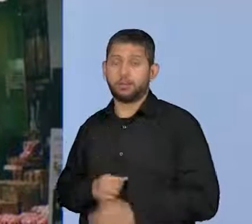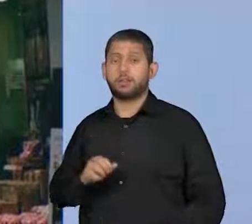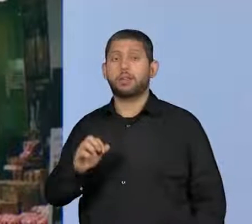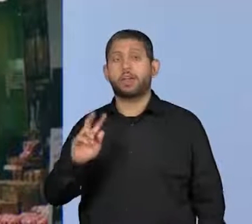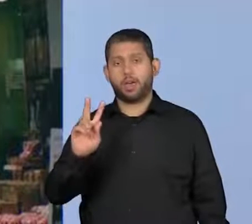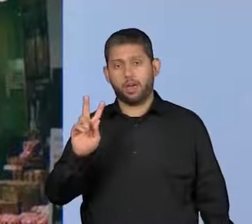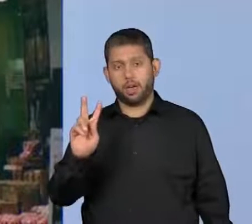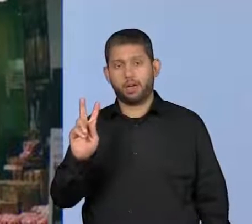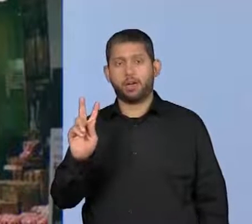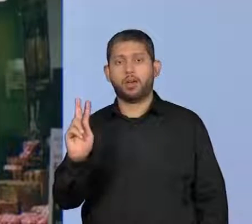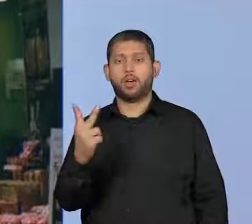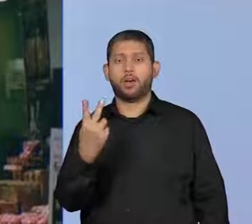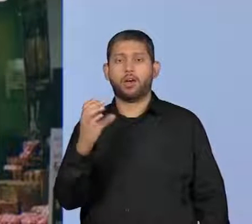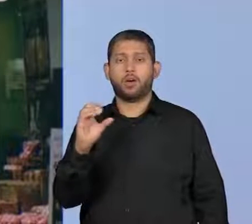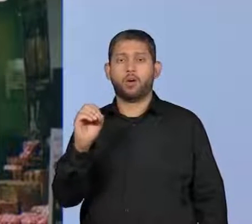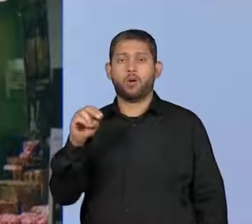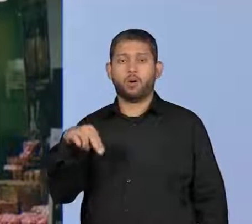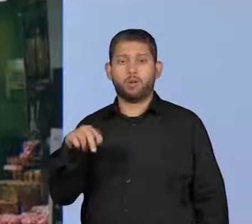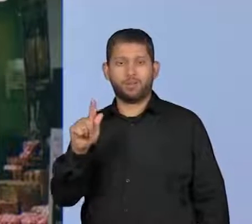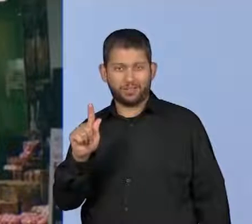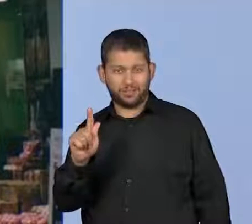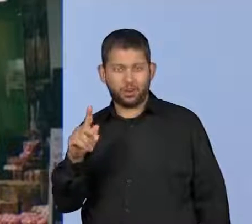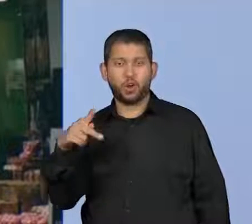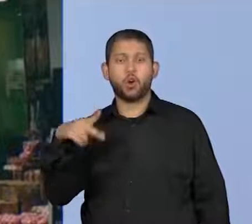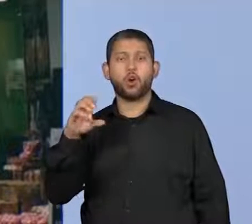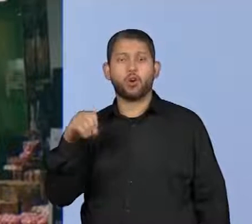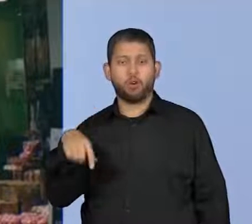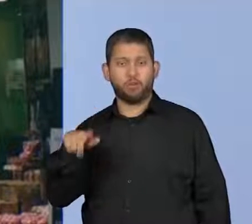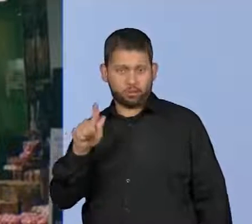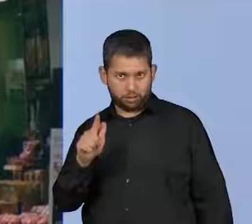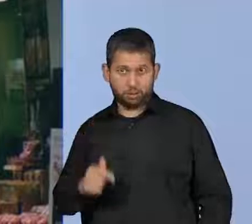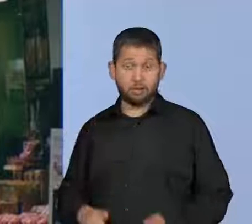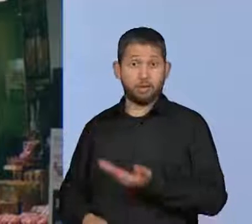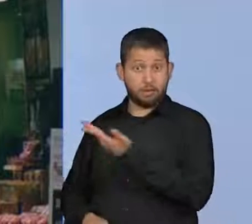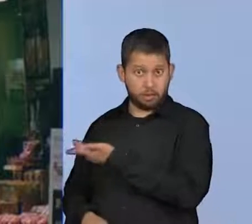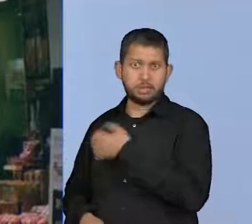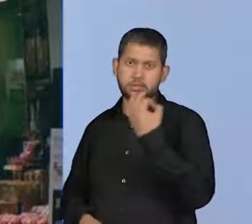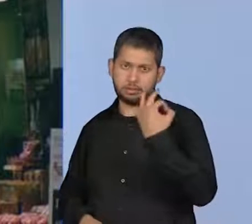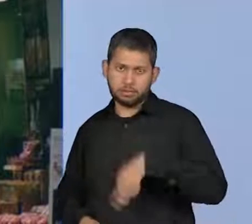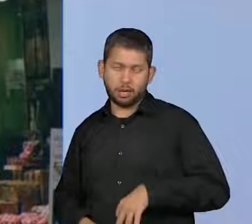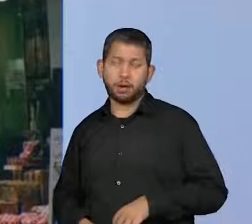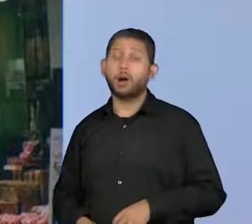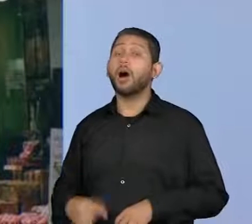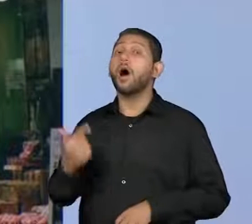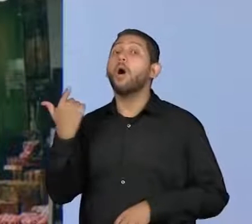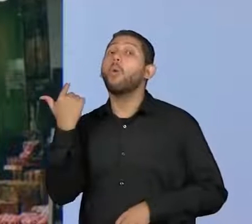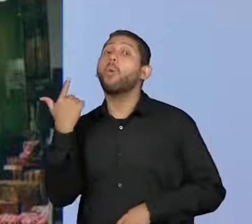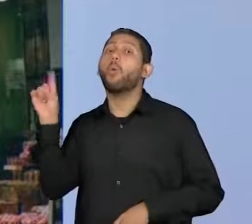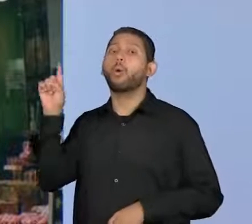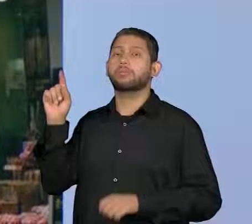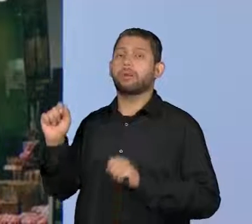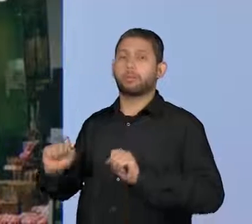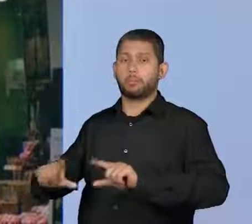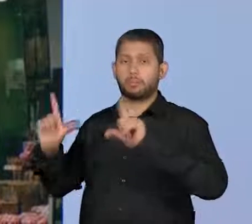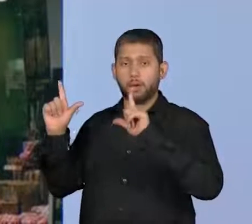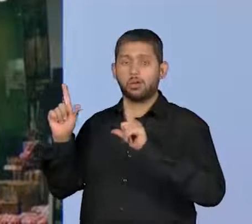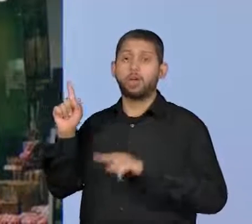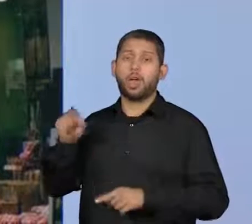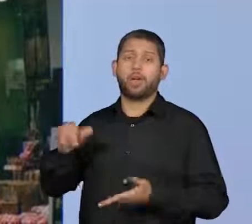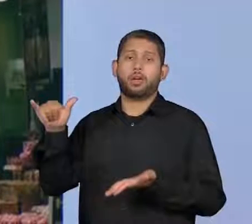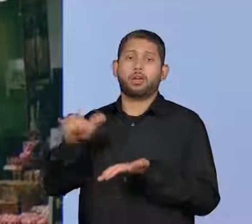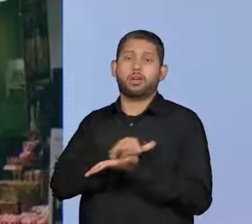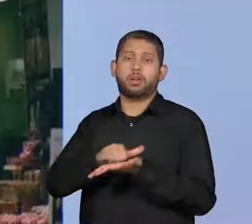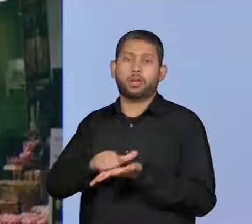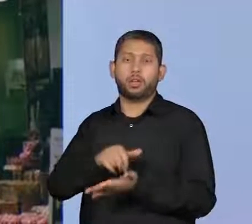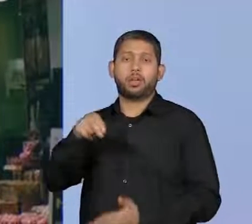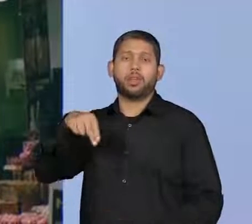Square, mas enfim, são imagens aí, olha só. Muitas cores, muitas luzes também. Nós estamos